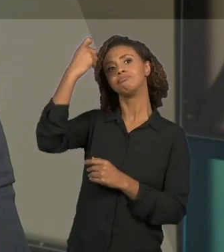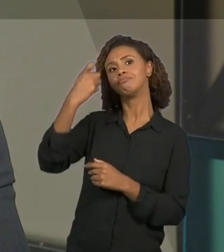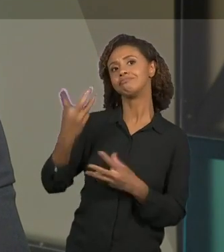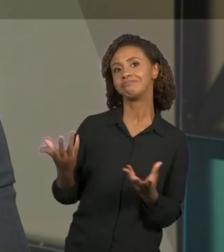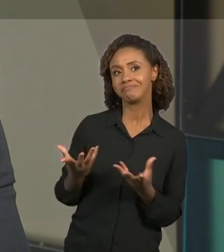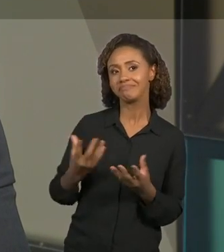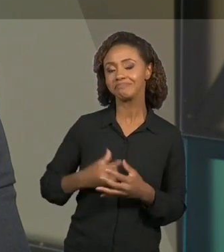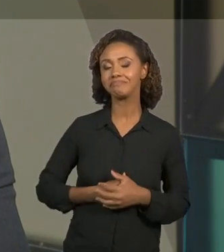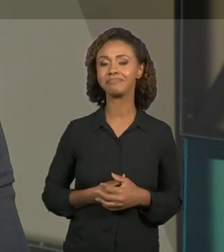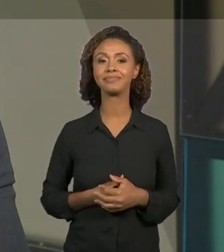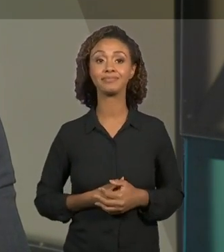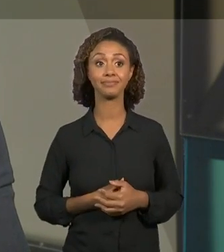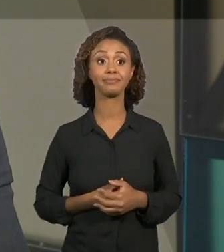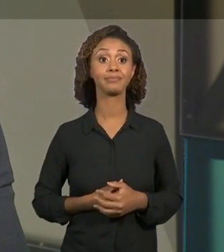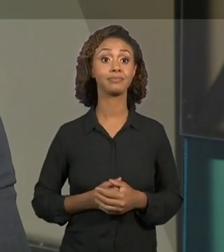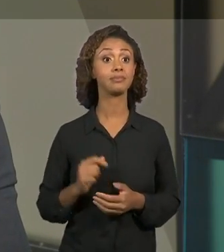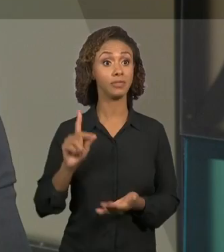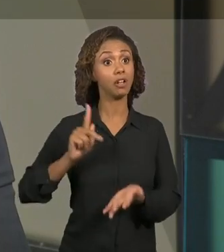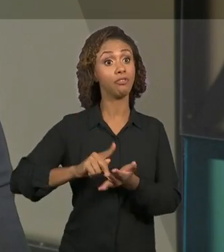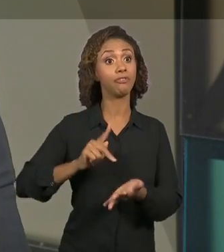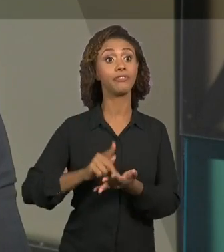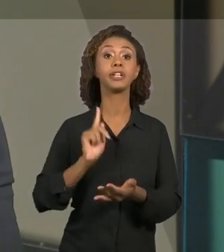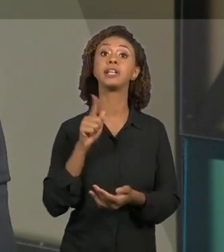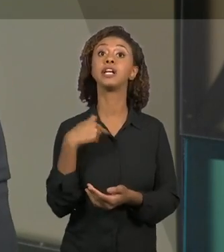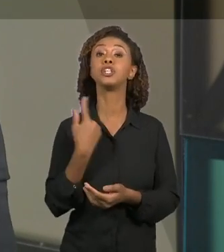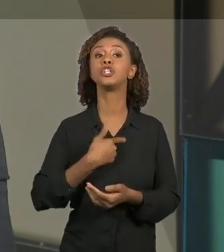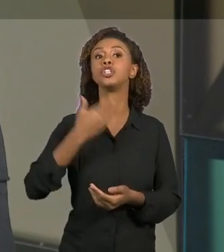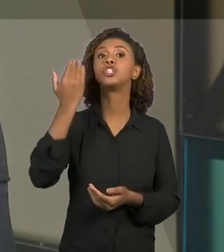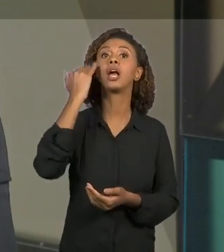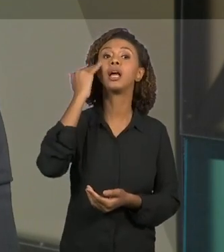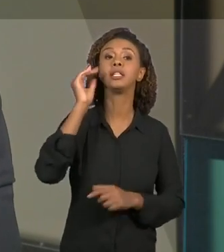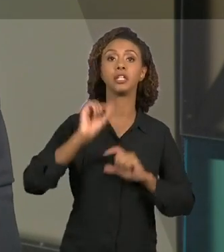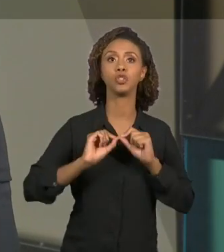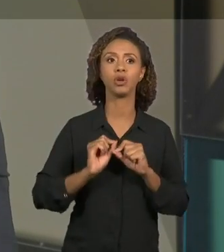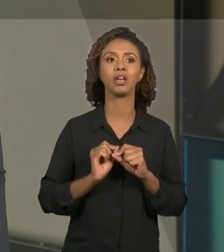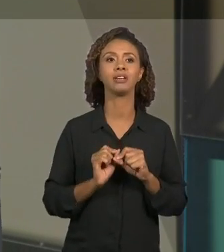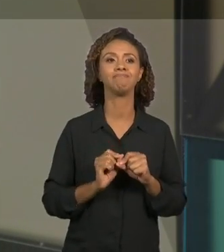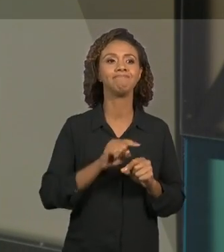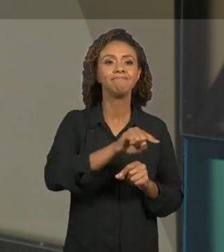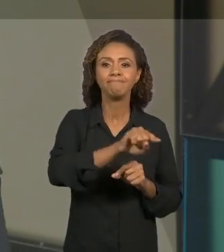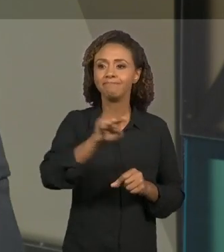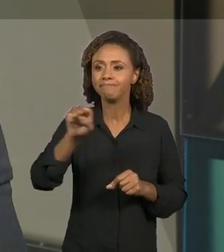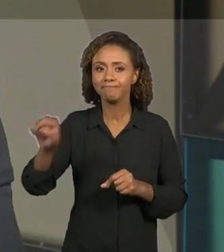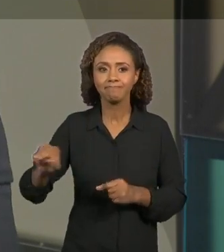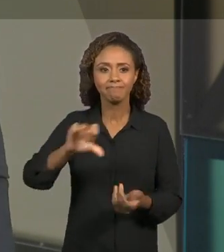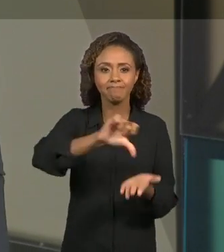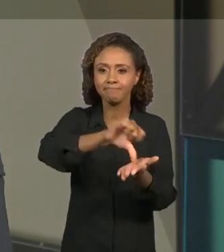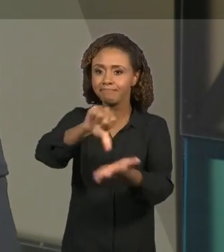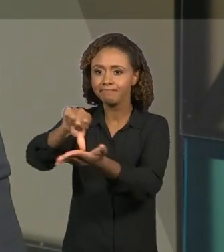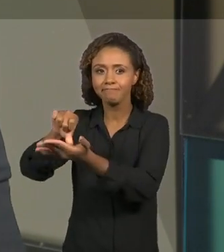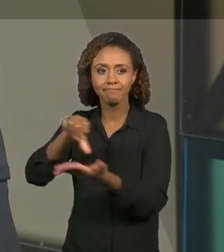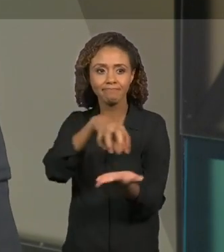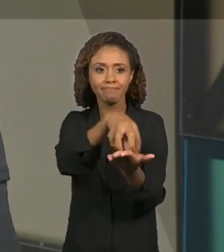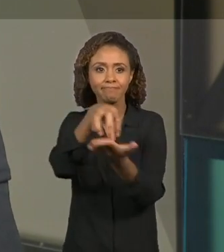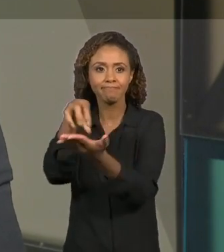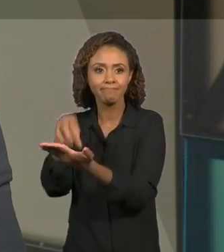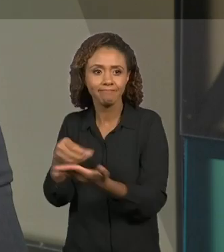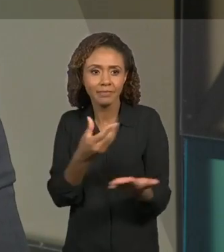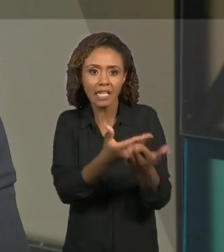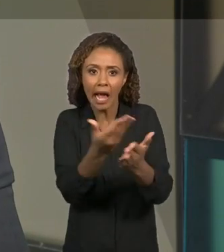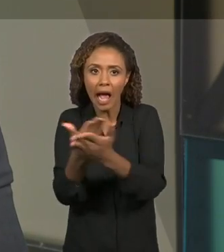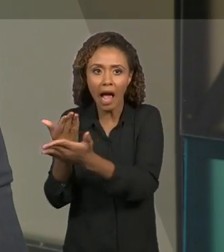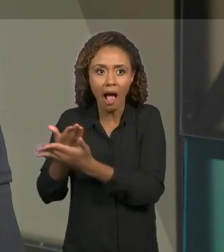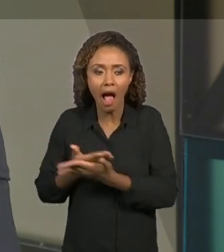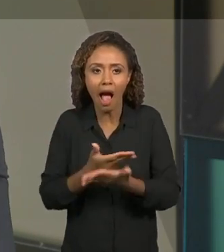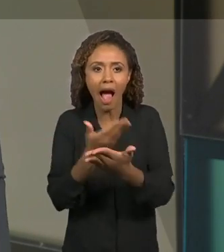realmente a gente tem a ciência de que as instituições de ensino ou não tem a capacidade de acompanhar hoje a evolução tecnológica as